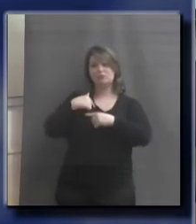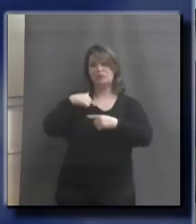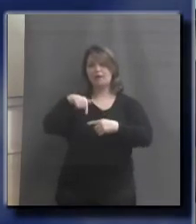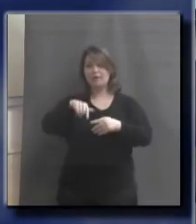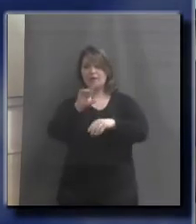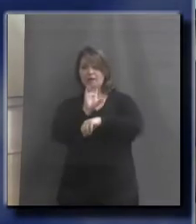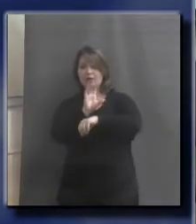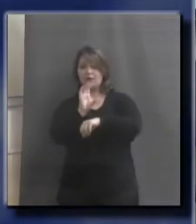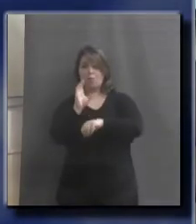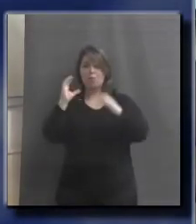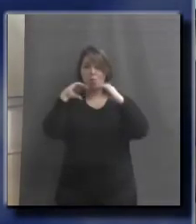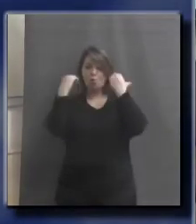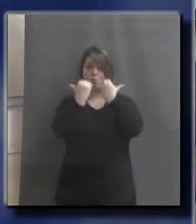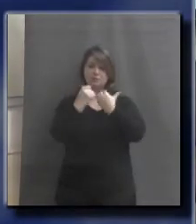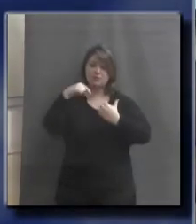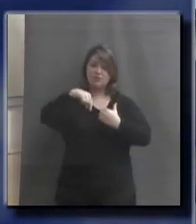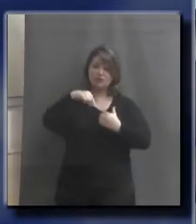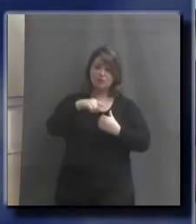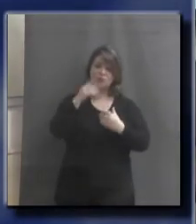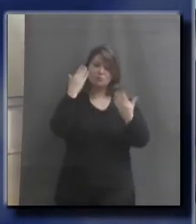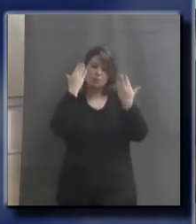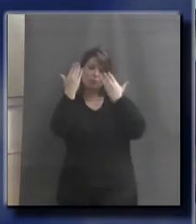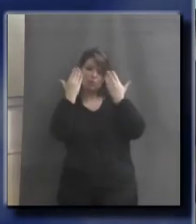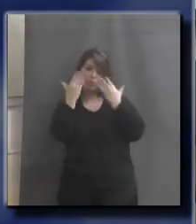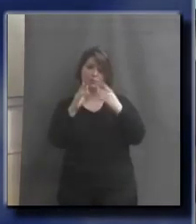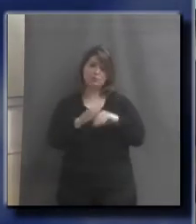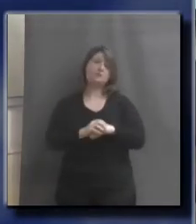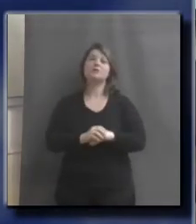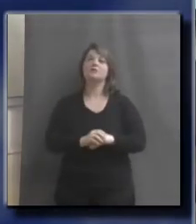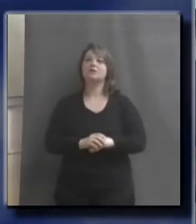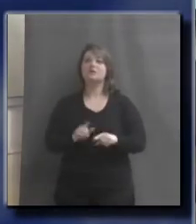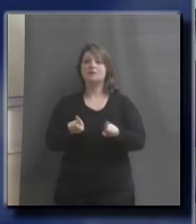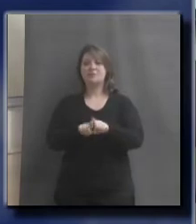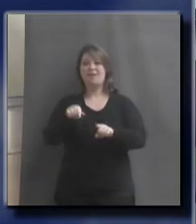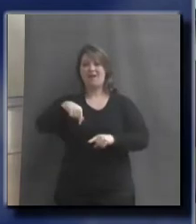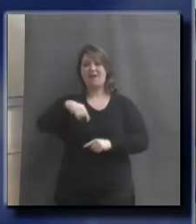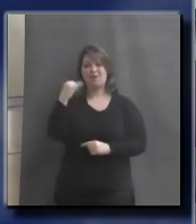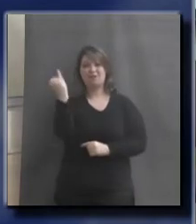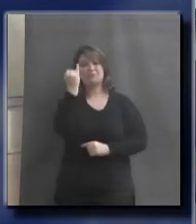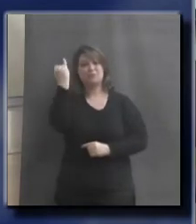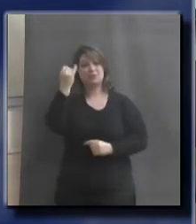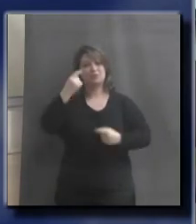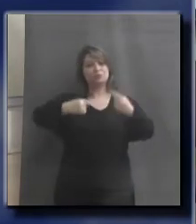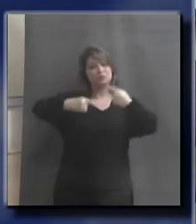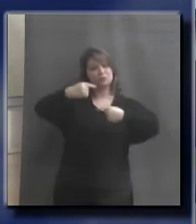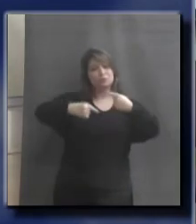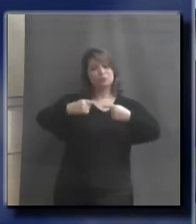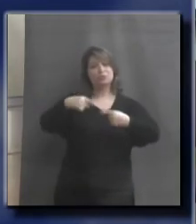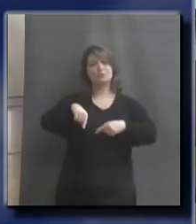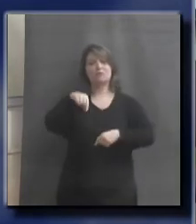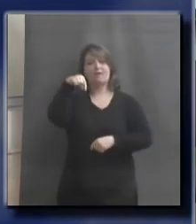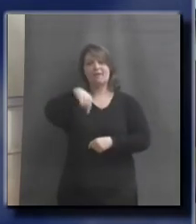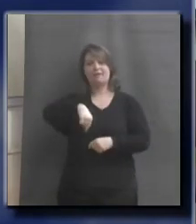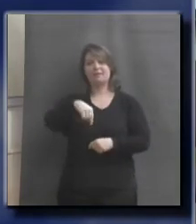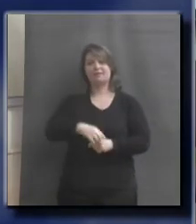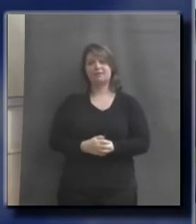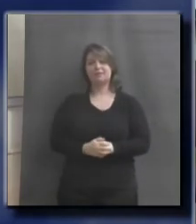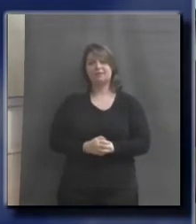a ABEP, a FENAPSE. Trata-se de um momento muito importante para a psicologia, para a